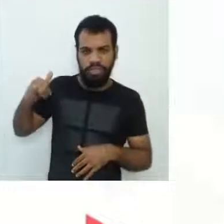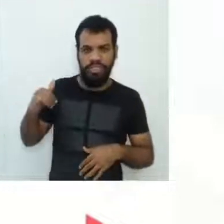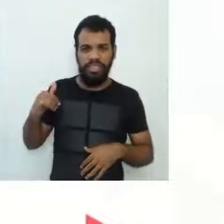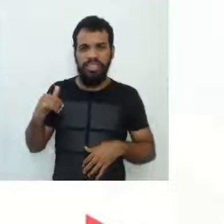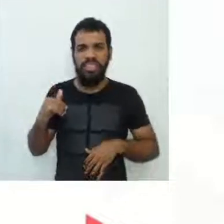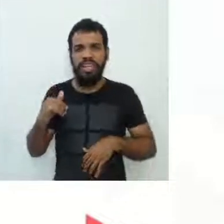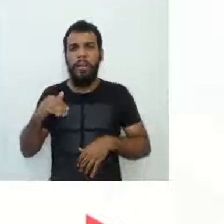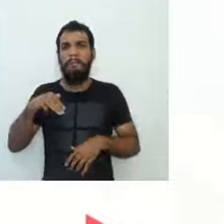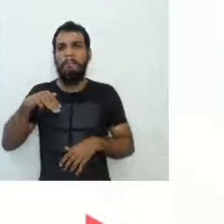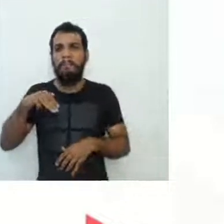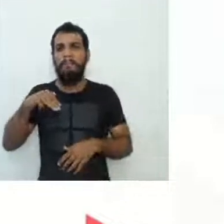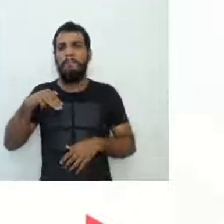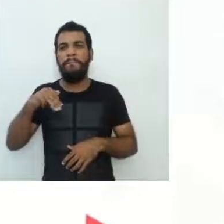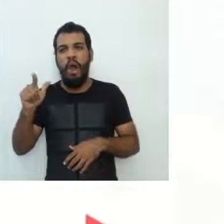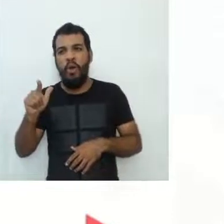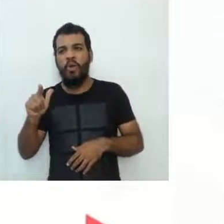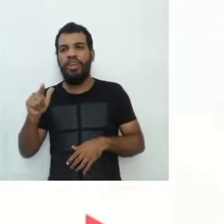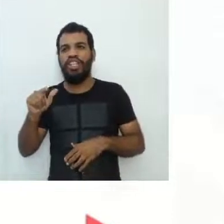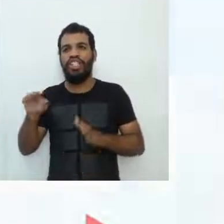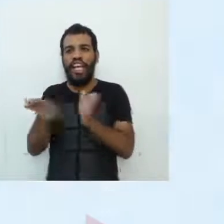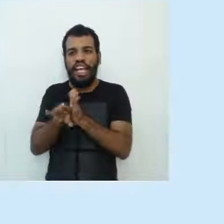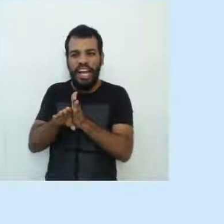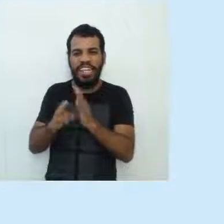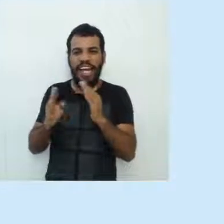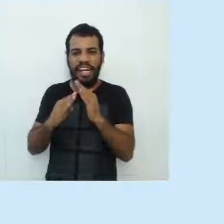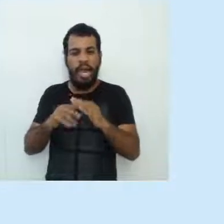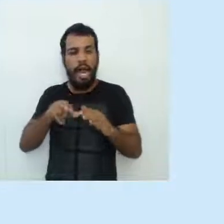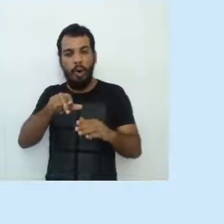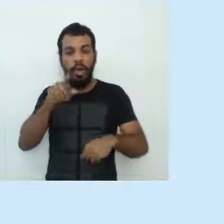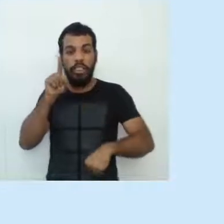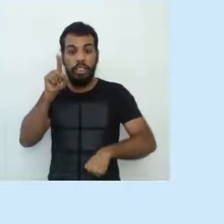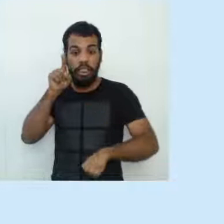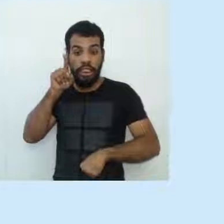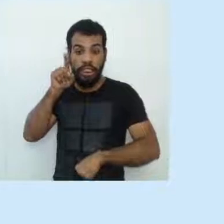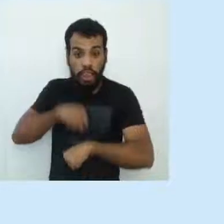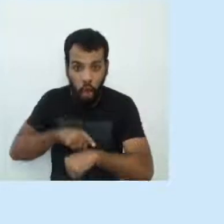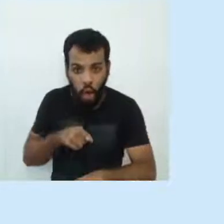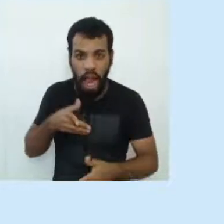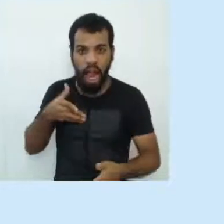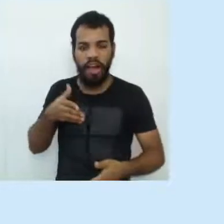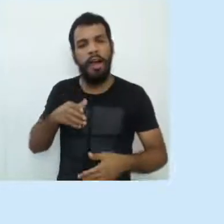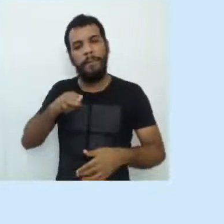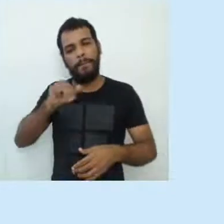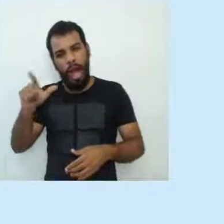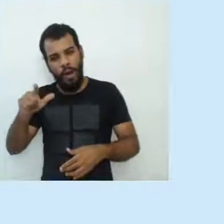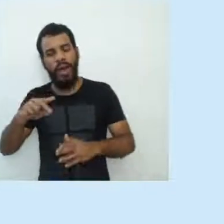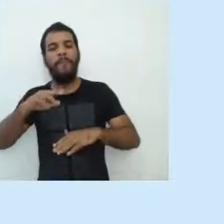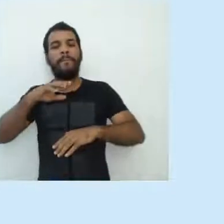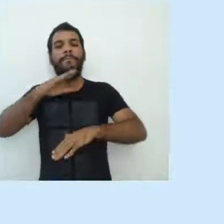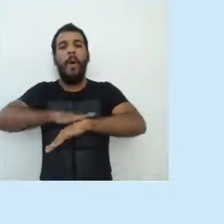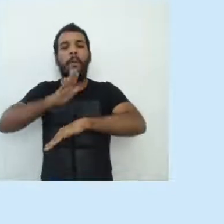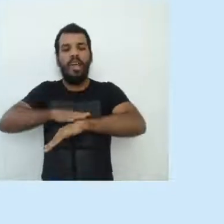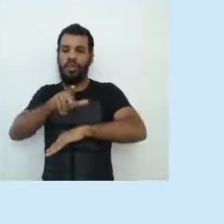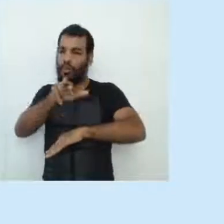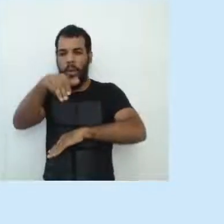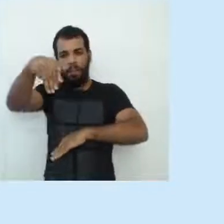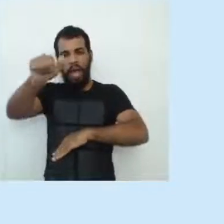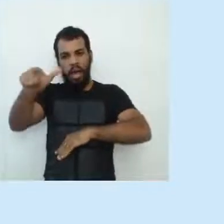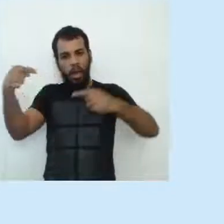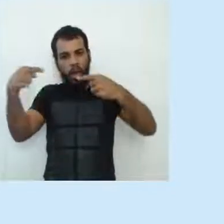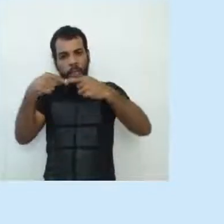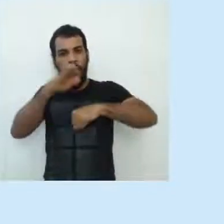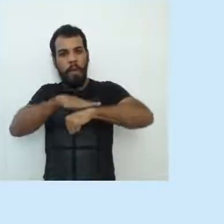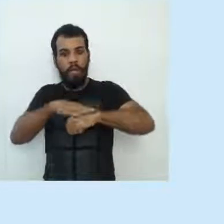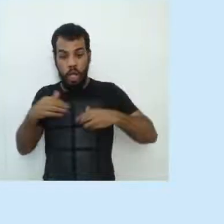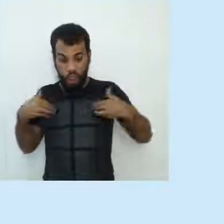uma conjunção temporal, está dizendo que é no momento em que chegou em casa, quando chegou em casa. Exatamente quando eu cheguei